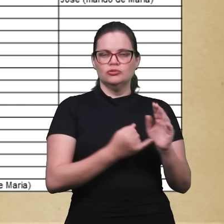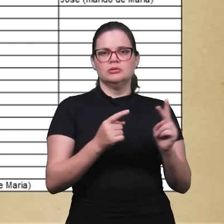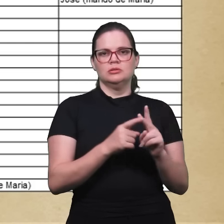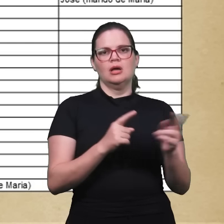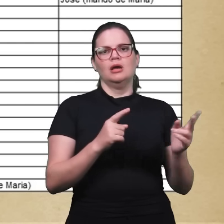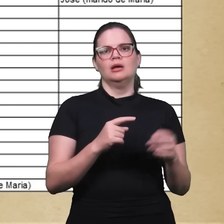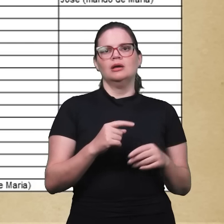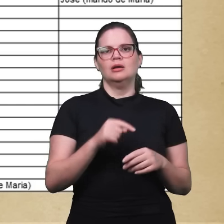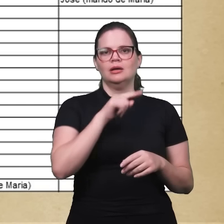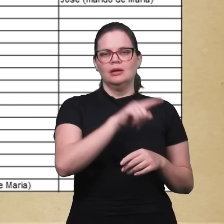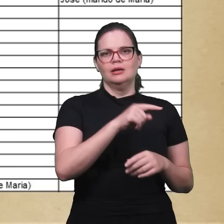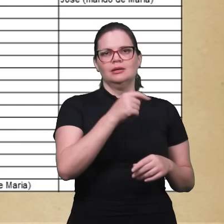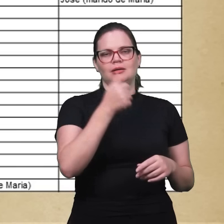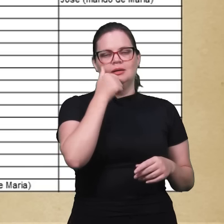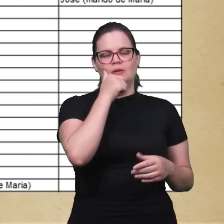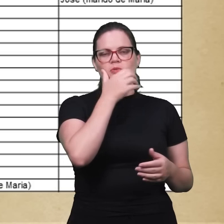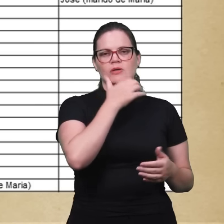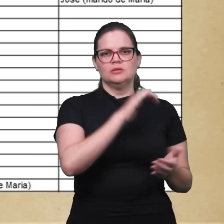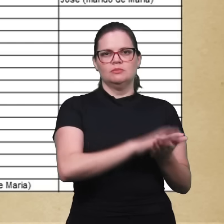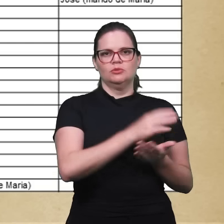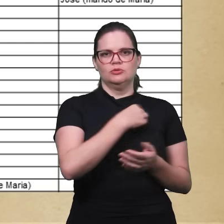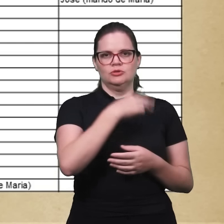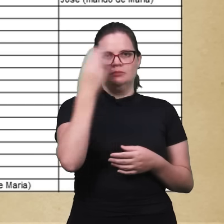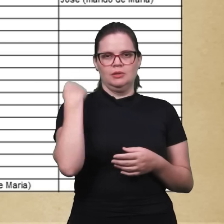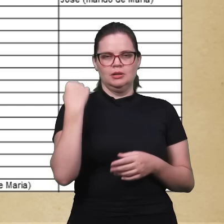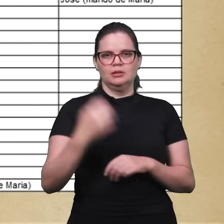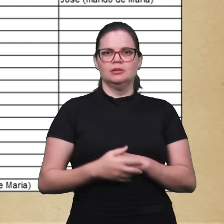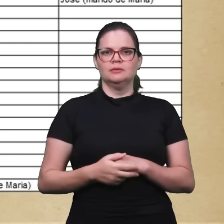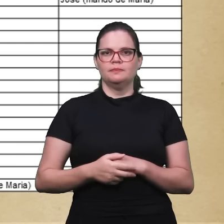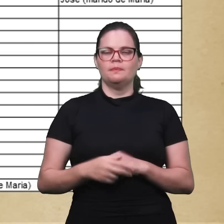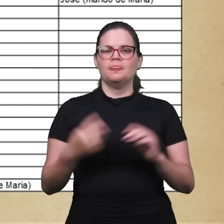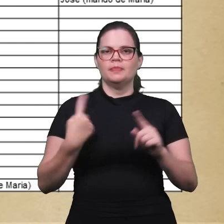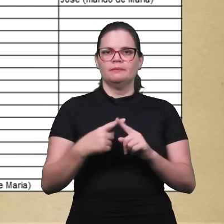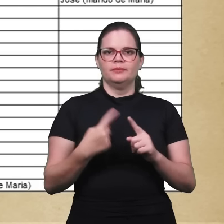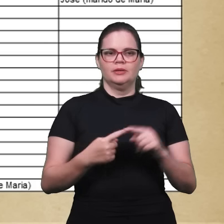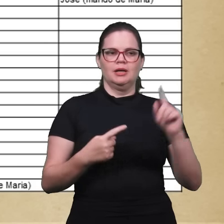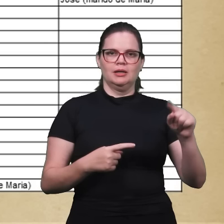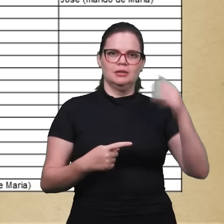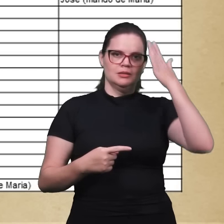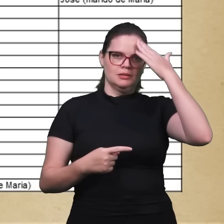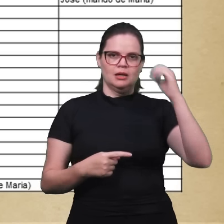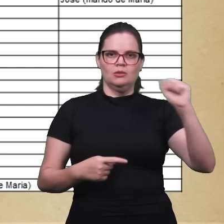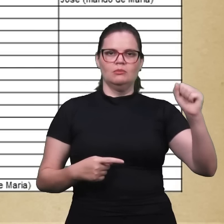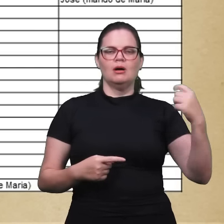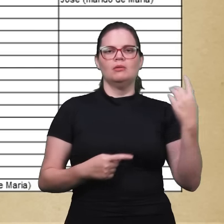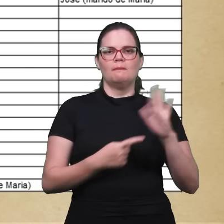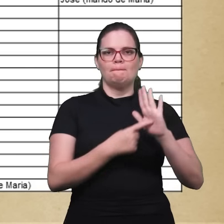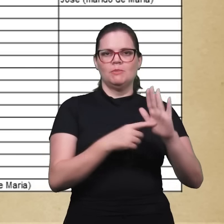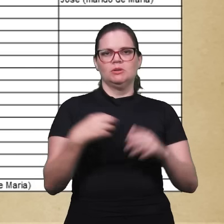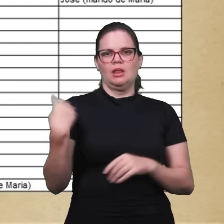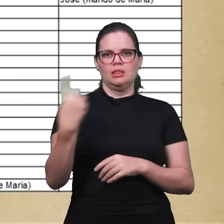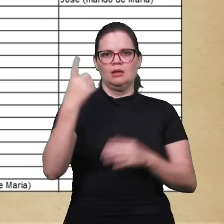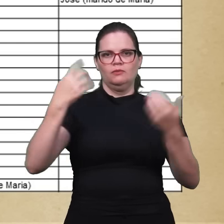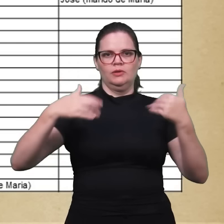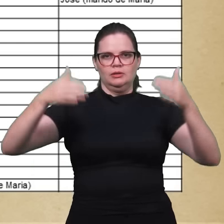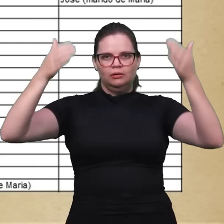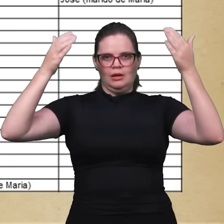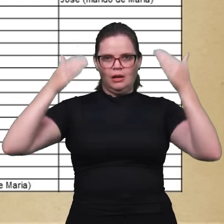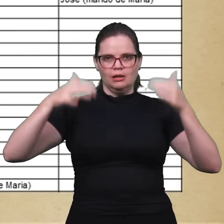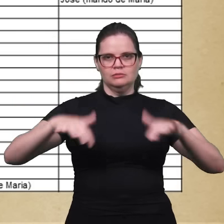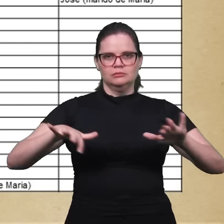Matã, porque aqui é a descendência segundo Davi e Salomão, para mostrar a realeza de Jesus, e a